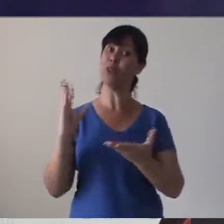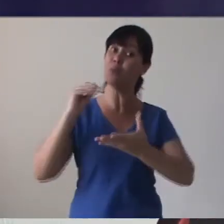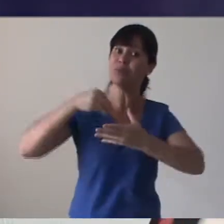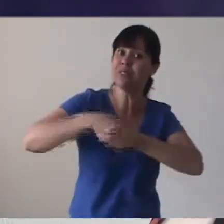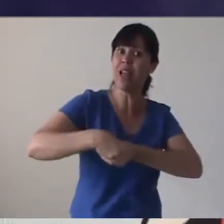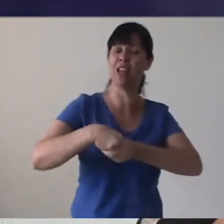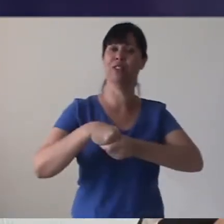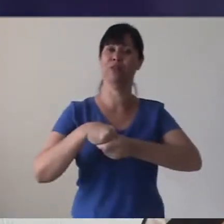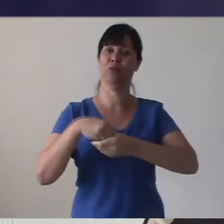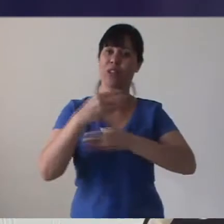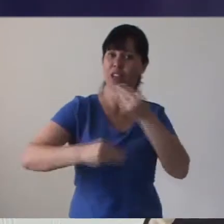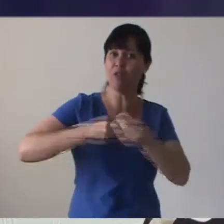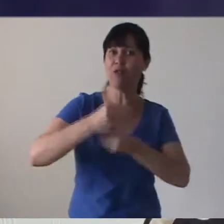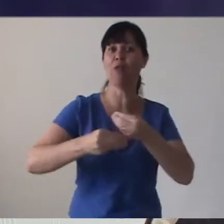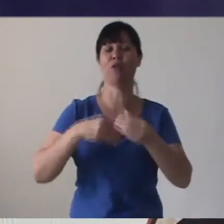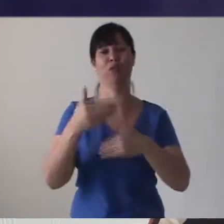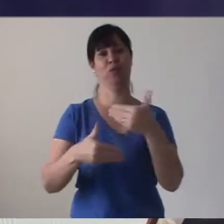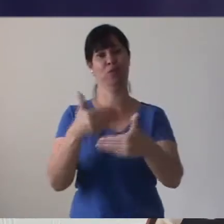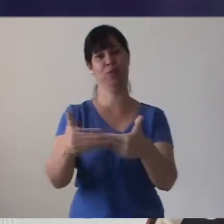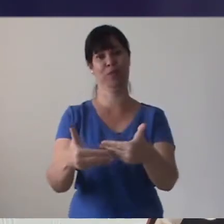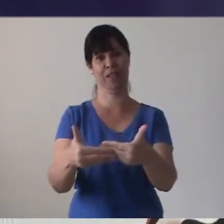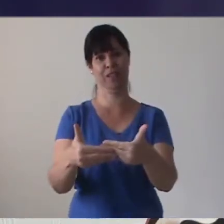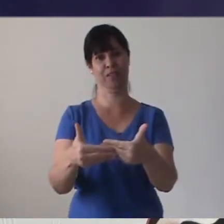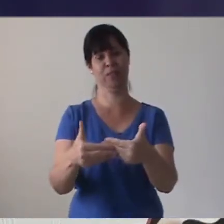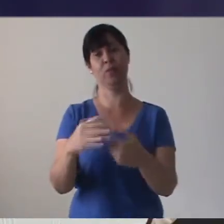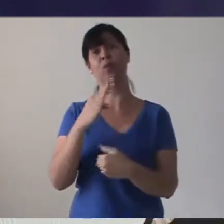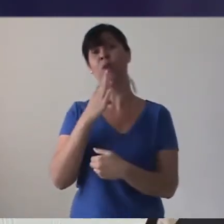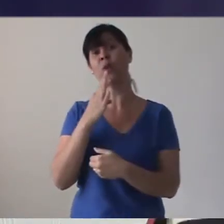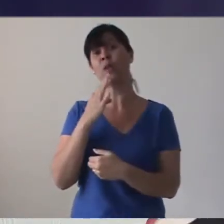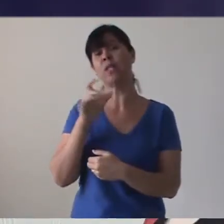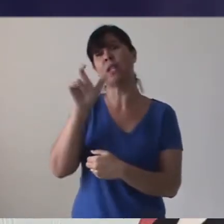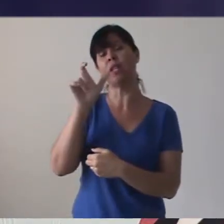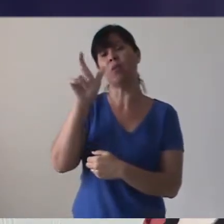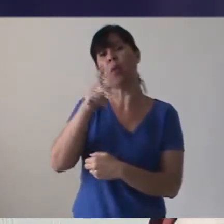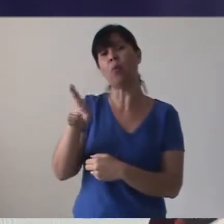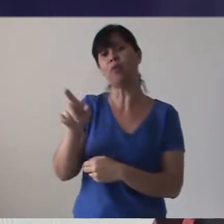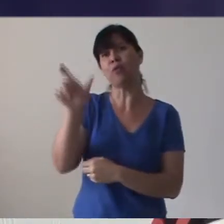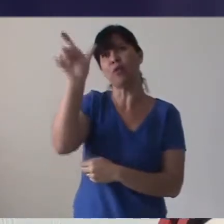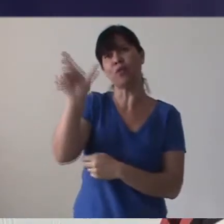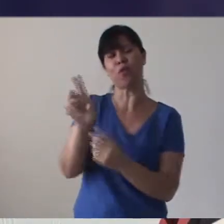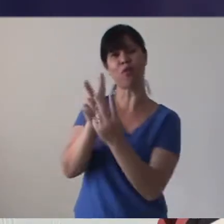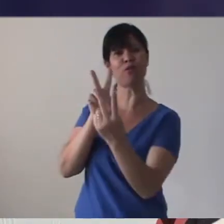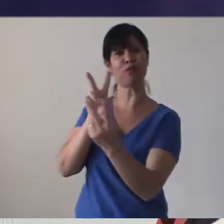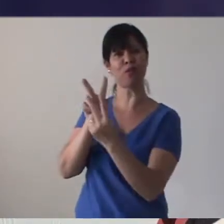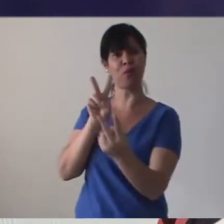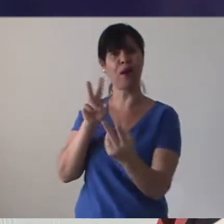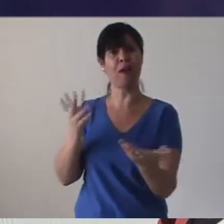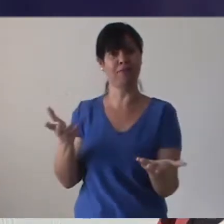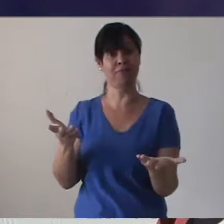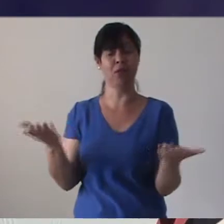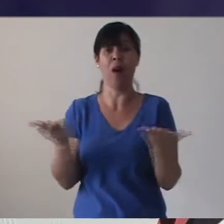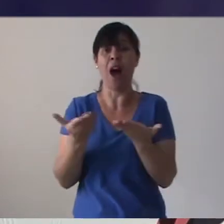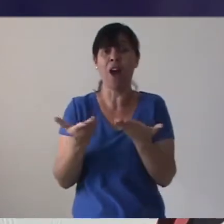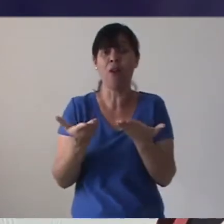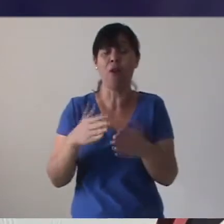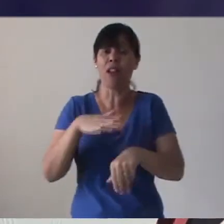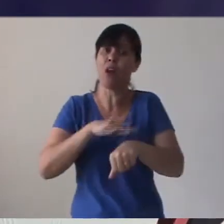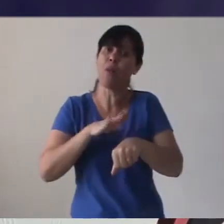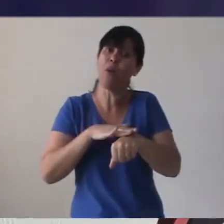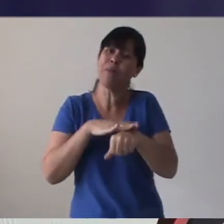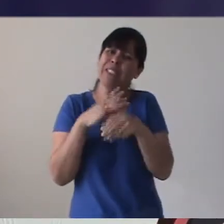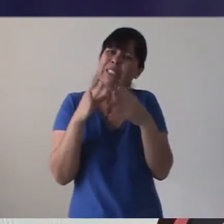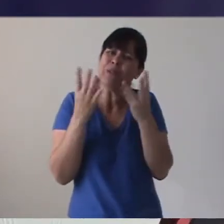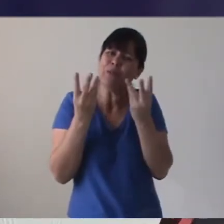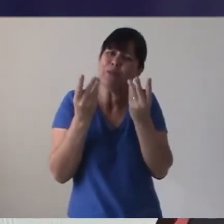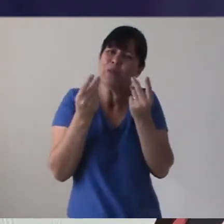os professores, né? Que agora vem uma parte mais delicada, né? Que é conhecer o professor,